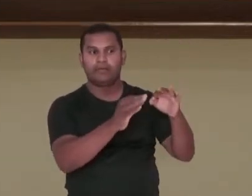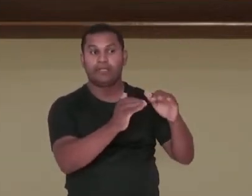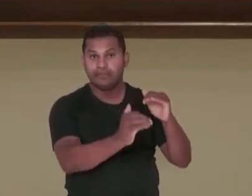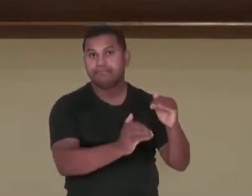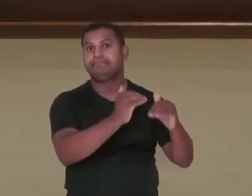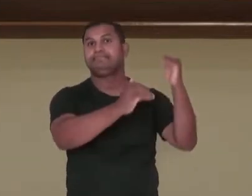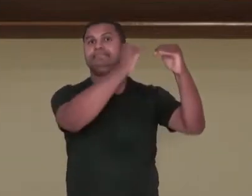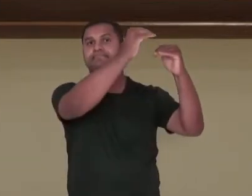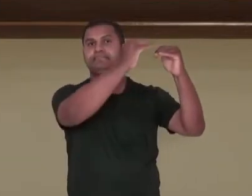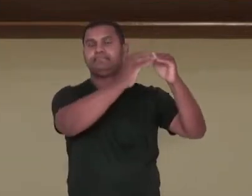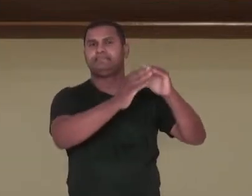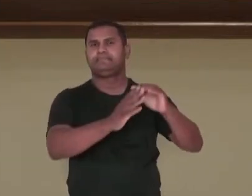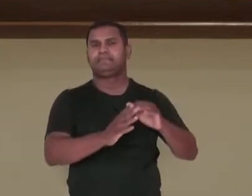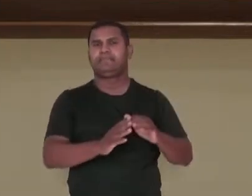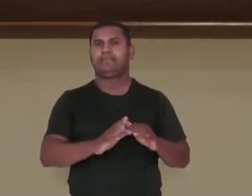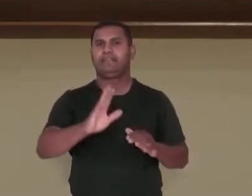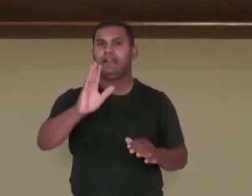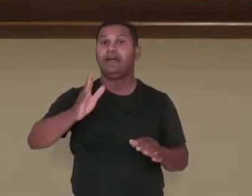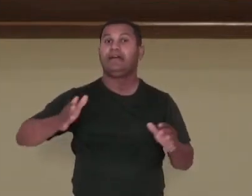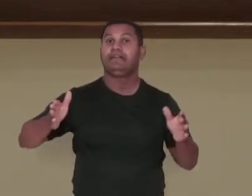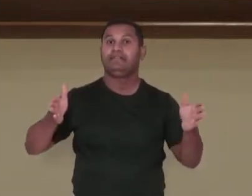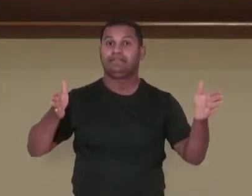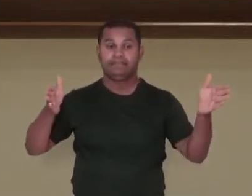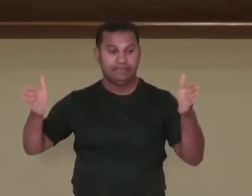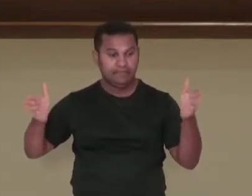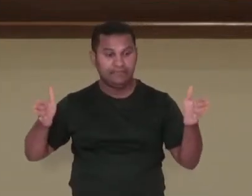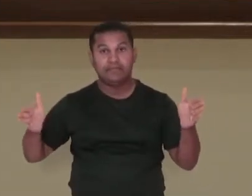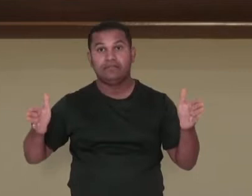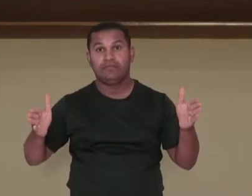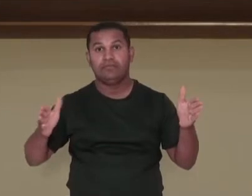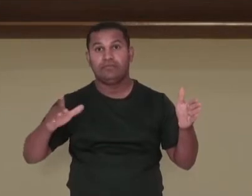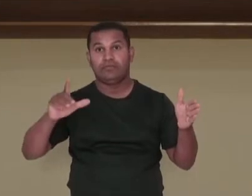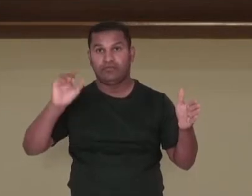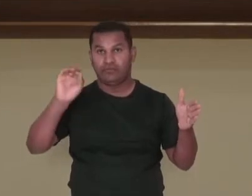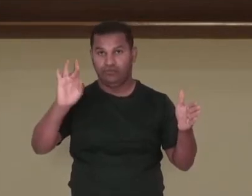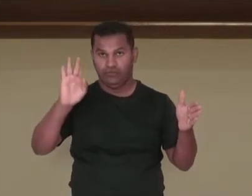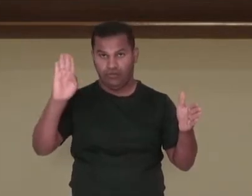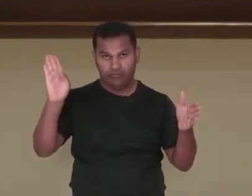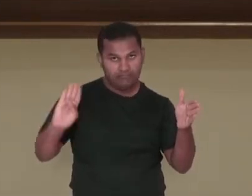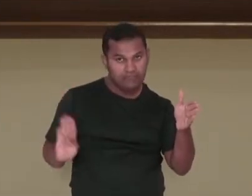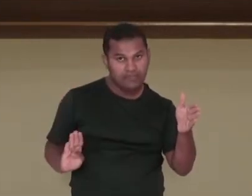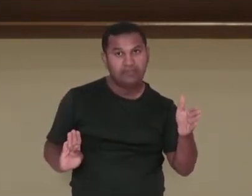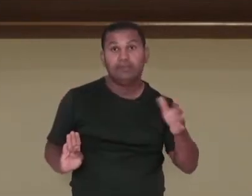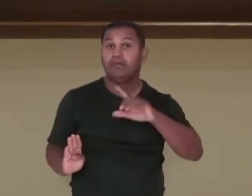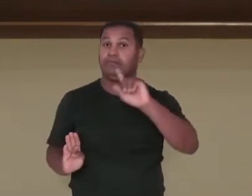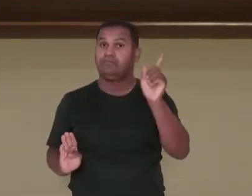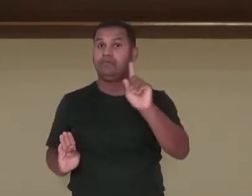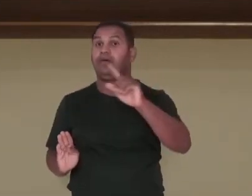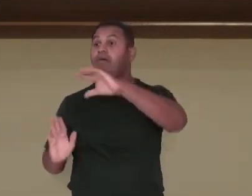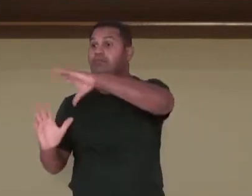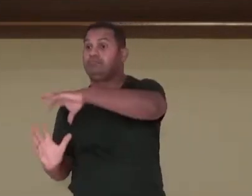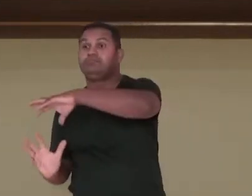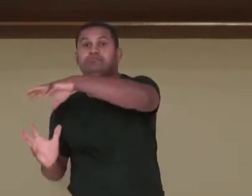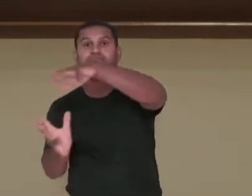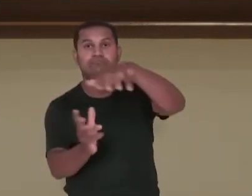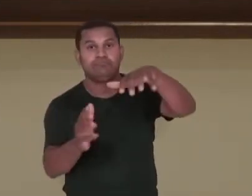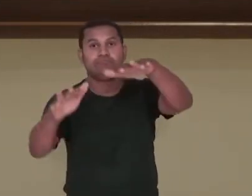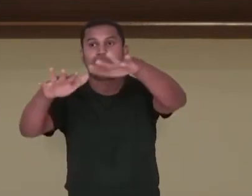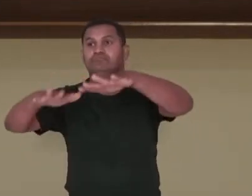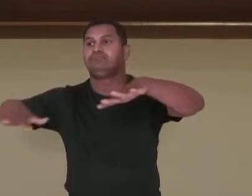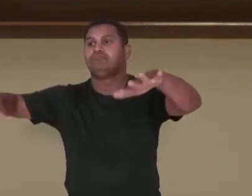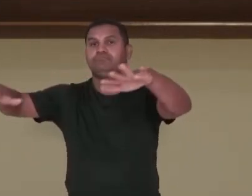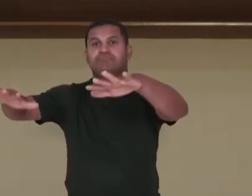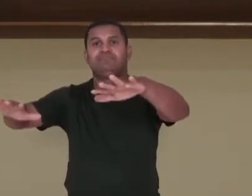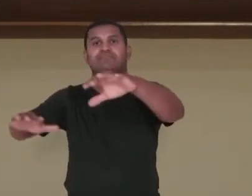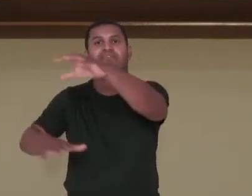já vivia um contexto de industrialização. Era já um novo mundo que se abria. Você sabe